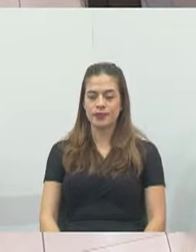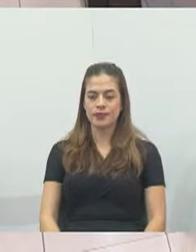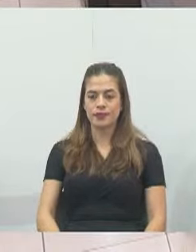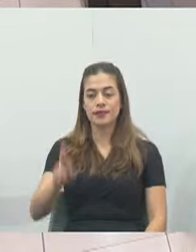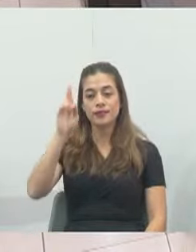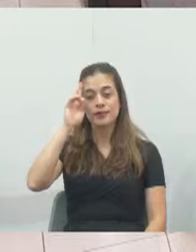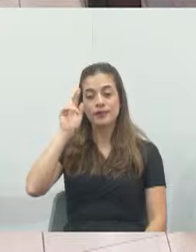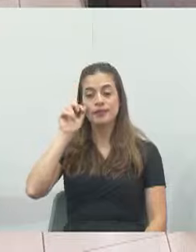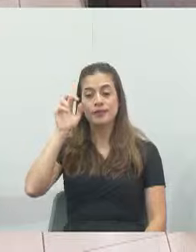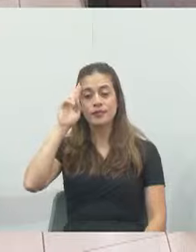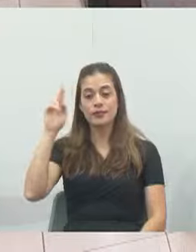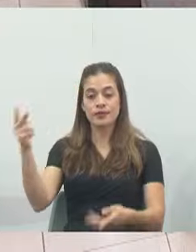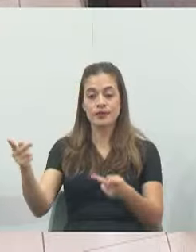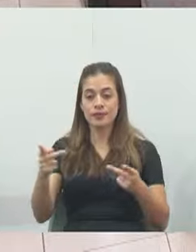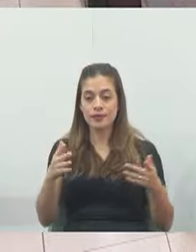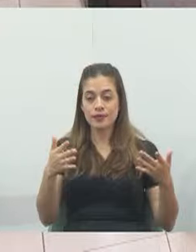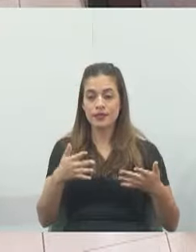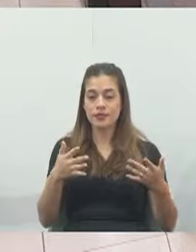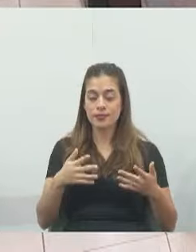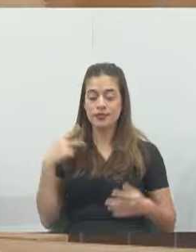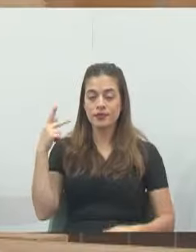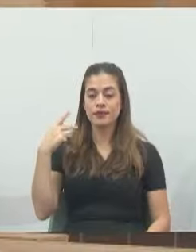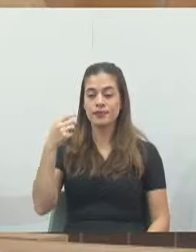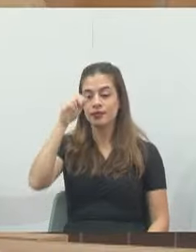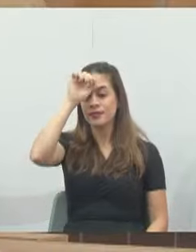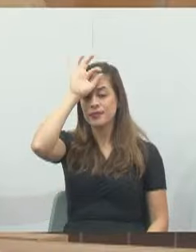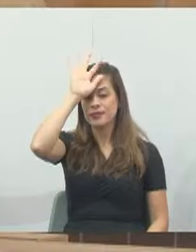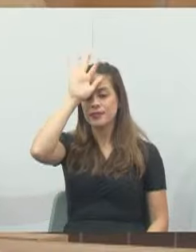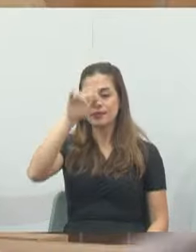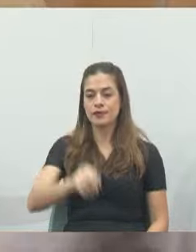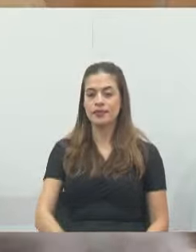Senhoras e senhores, convidamos agora o nosso vereador, Dr. Rodrigo Salomão.